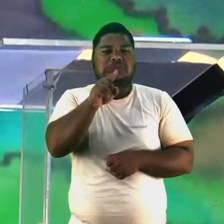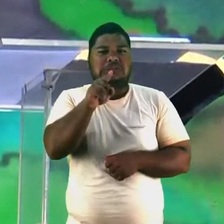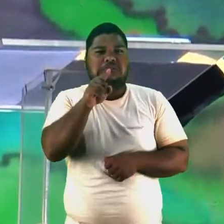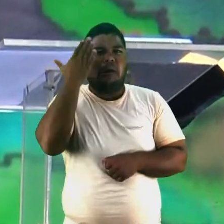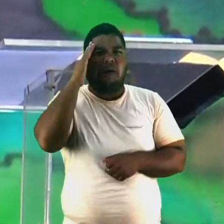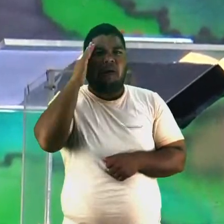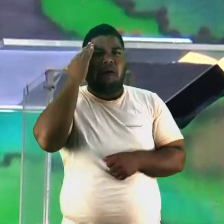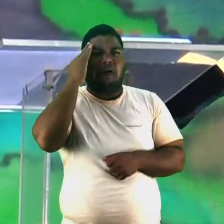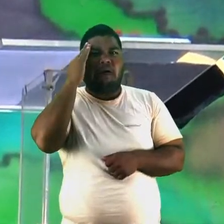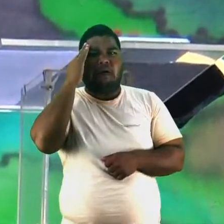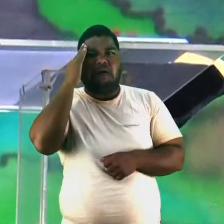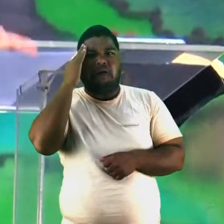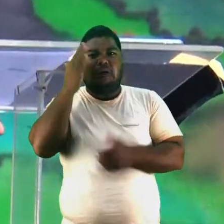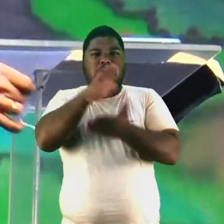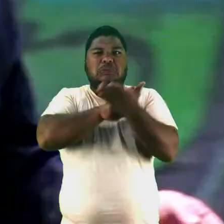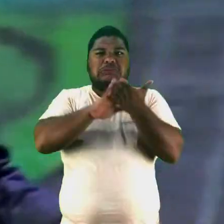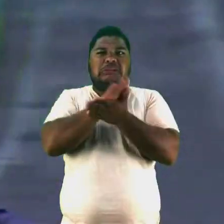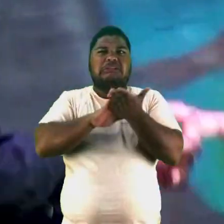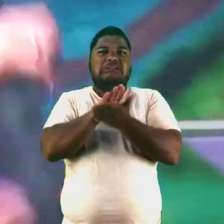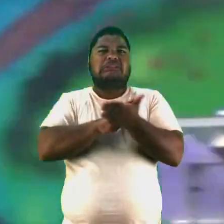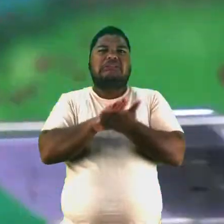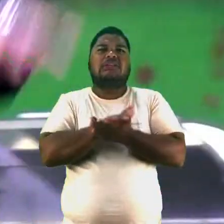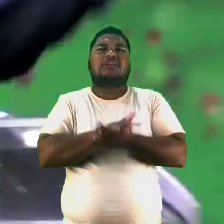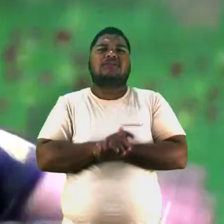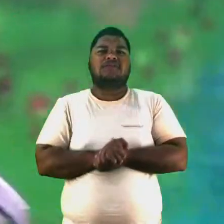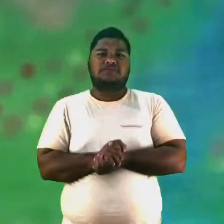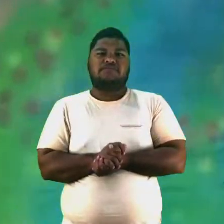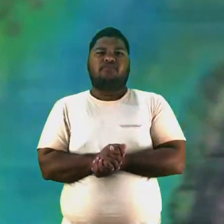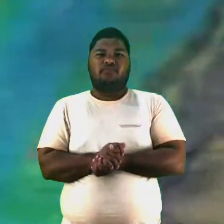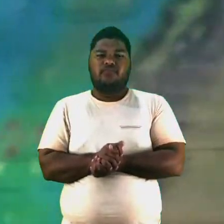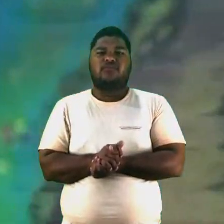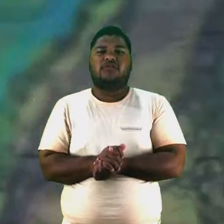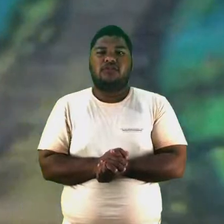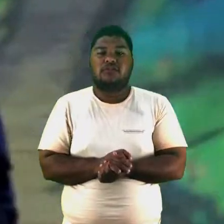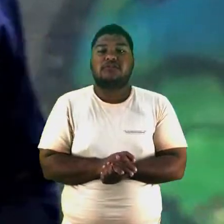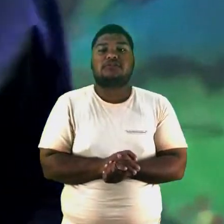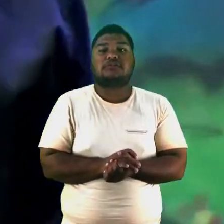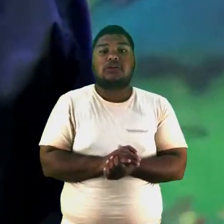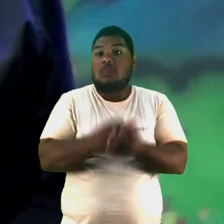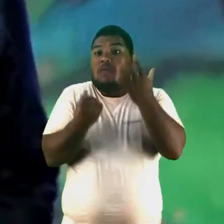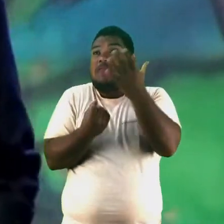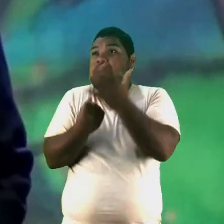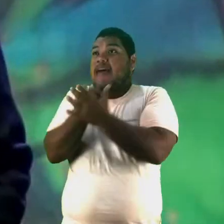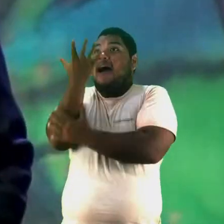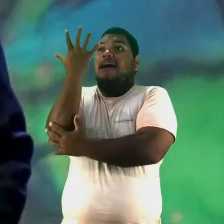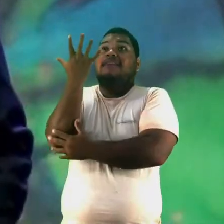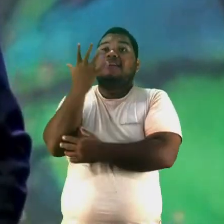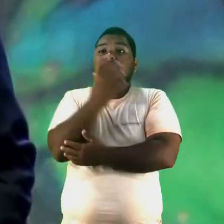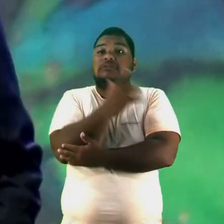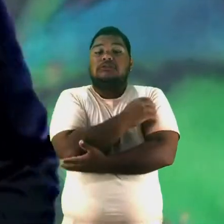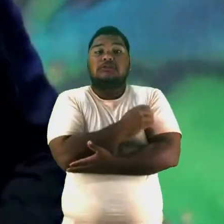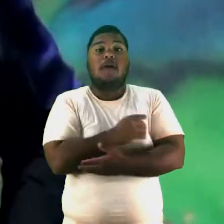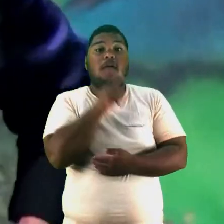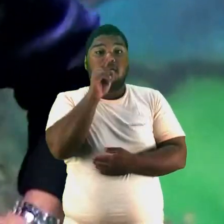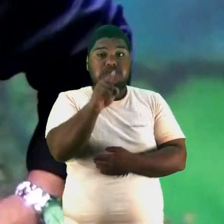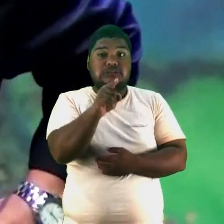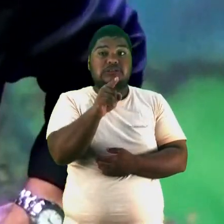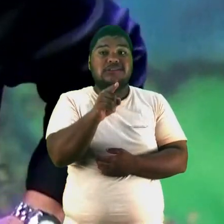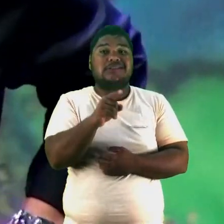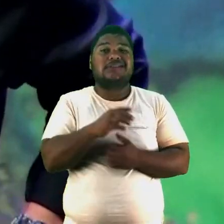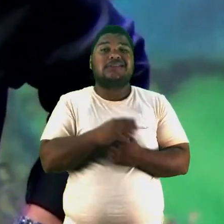o nada gera nada. O absurdo é crer que do nada tudo veio à existência. O absurdo é crer que você é um